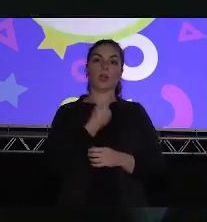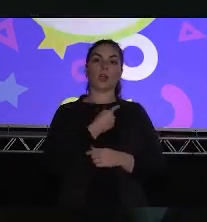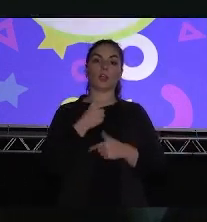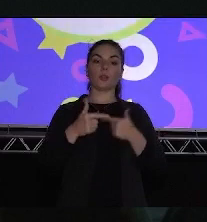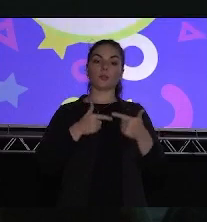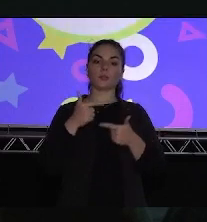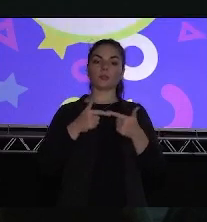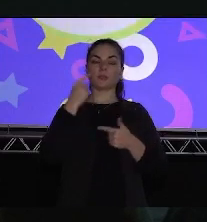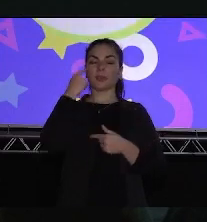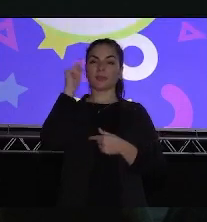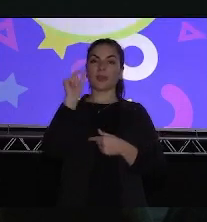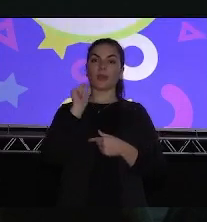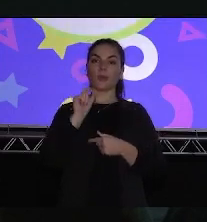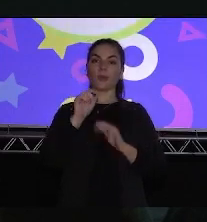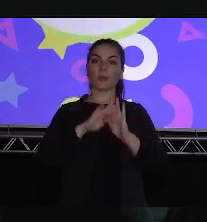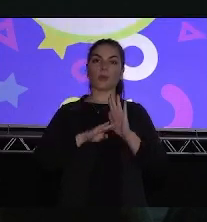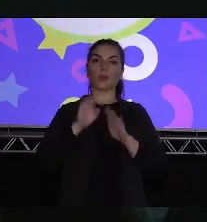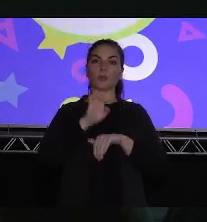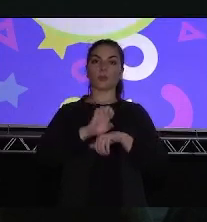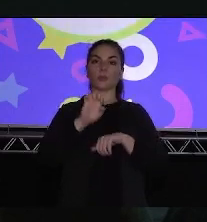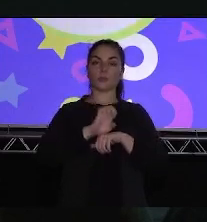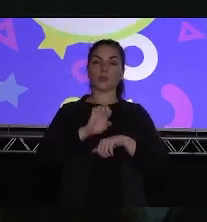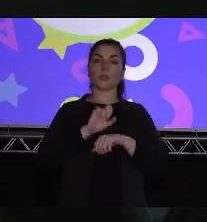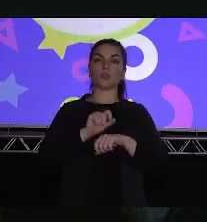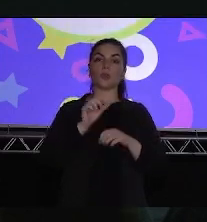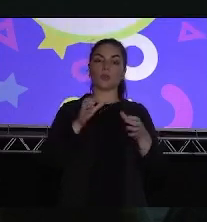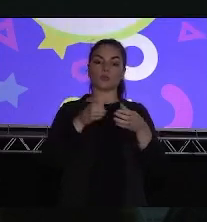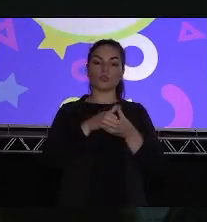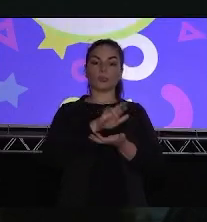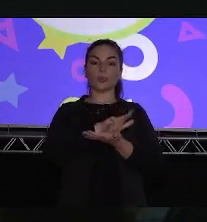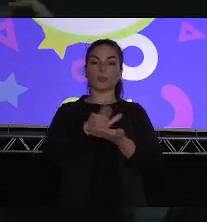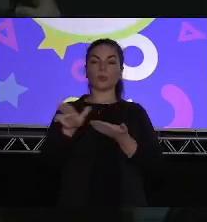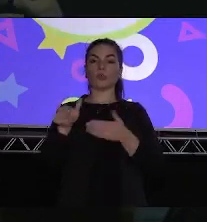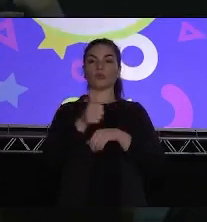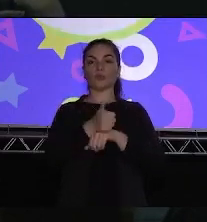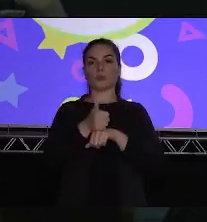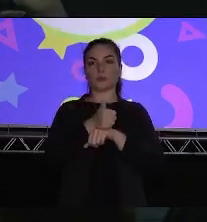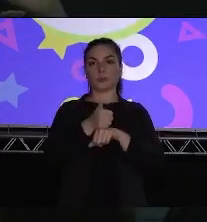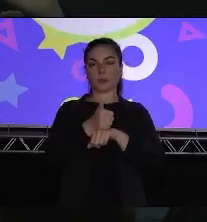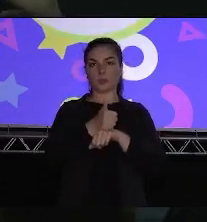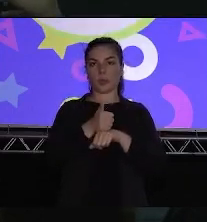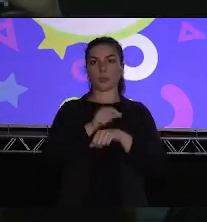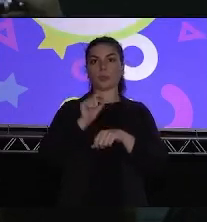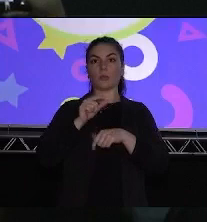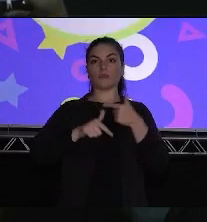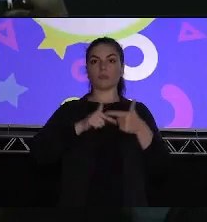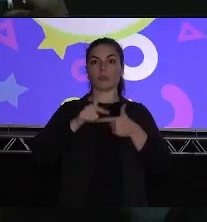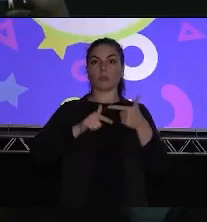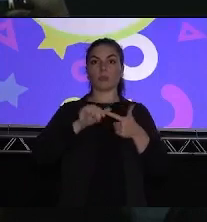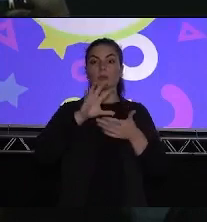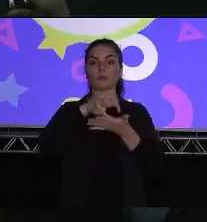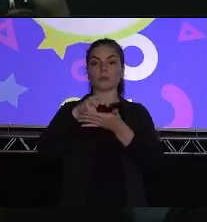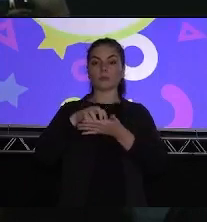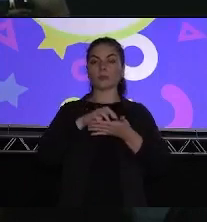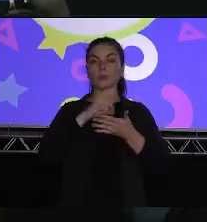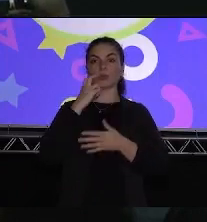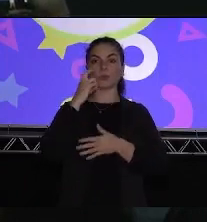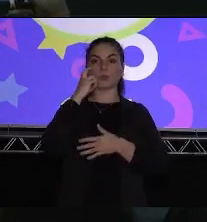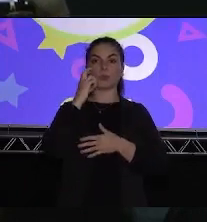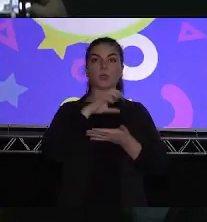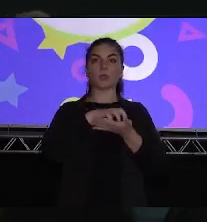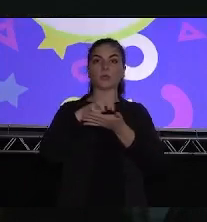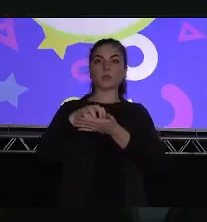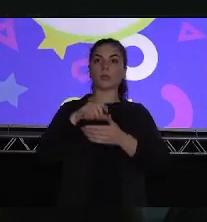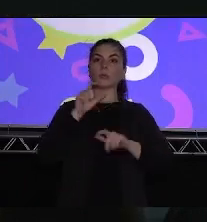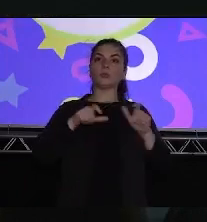esse programa de estágio foi justamente criar um time multidisciplinar. Então, trabalharam nesse time células de cultura, célula de pessoas,